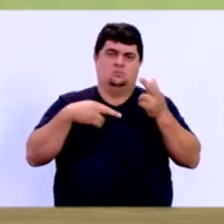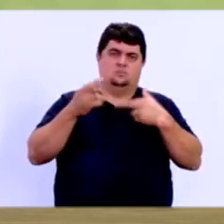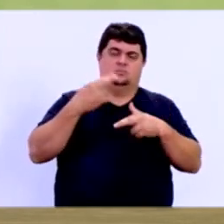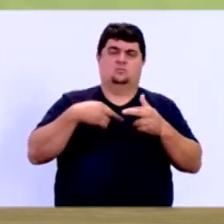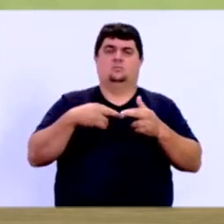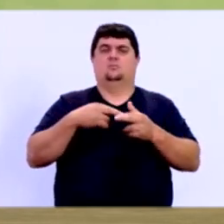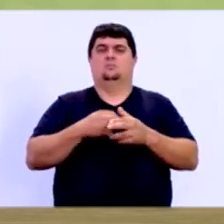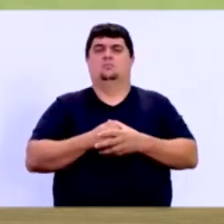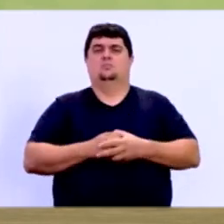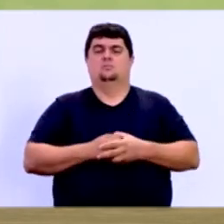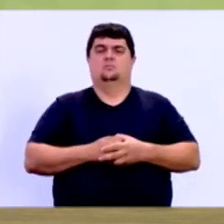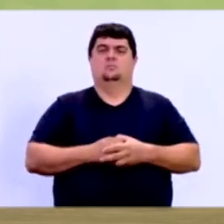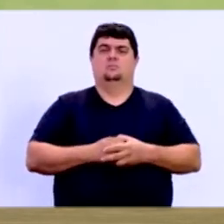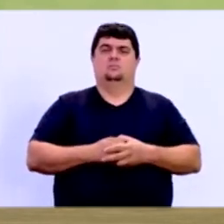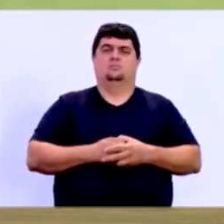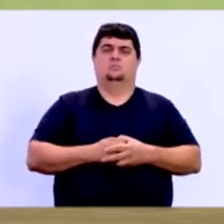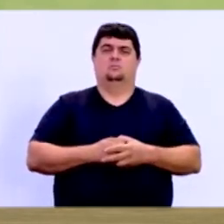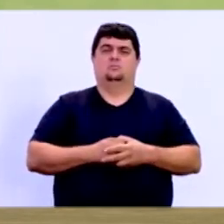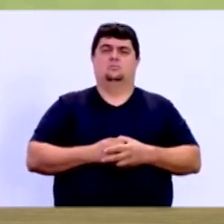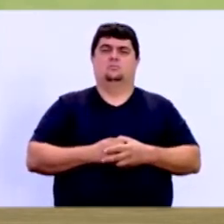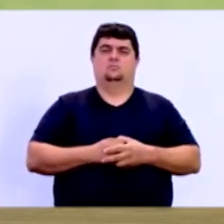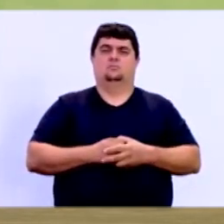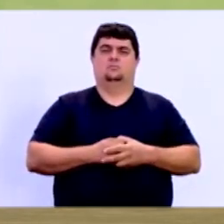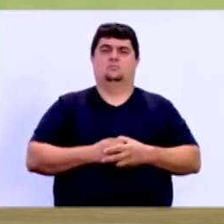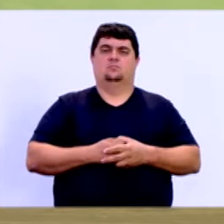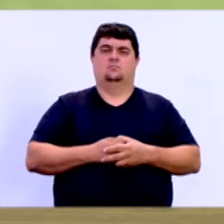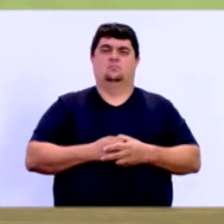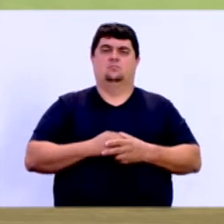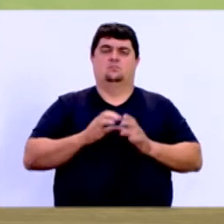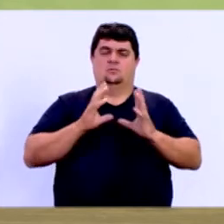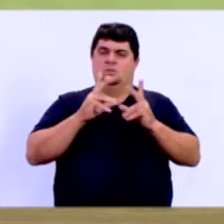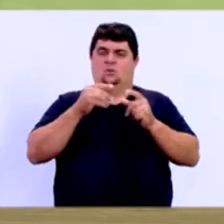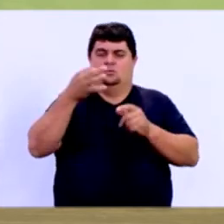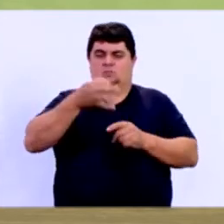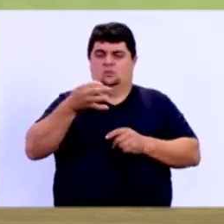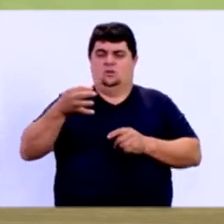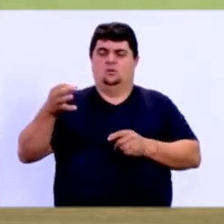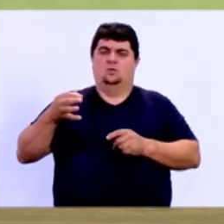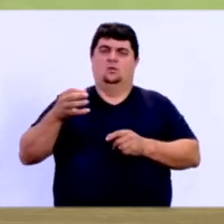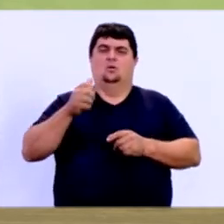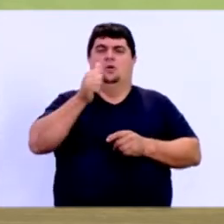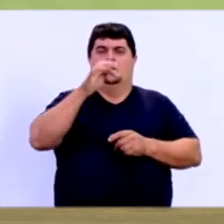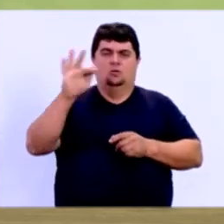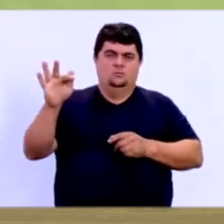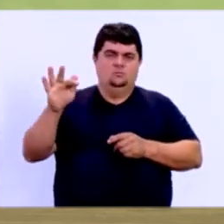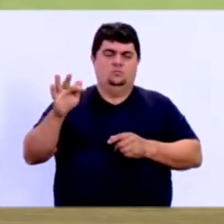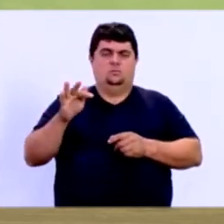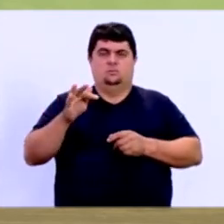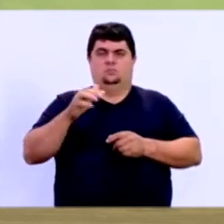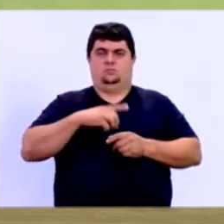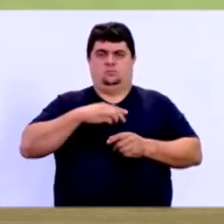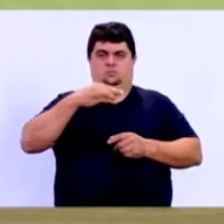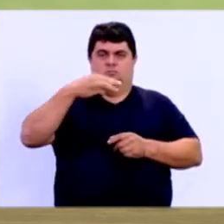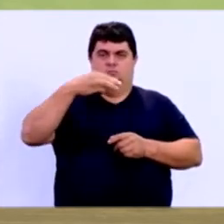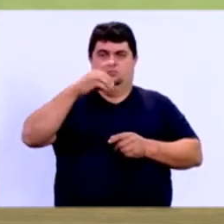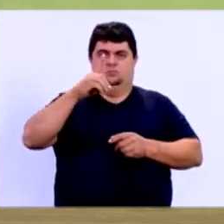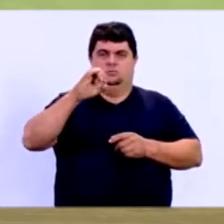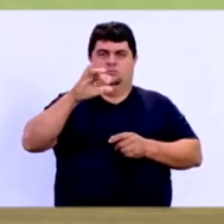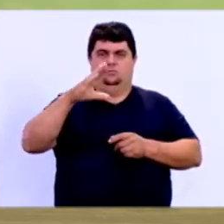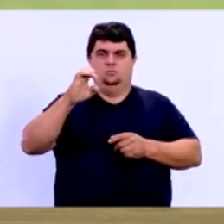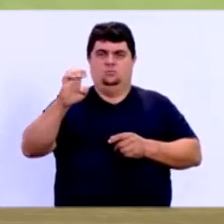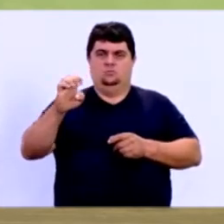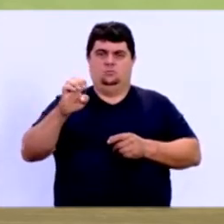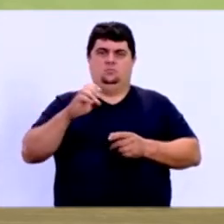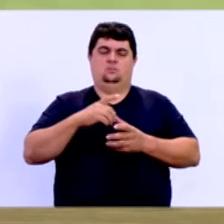suas contribuições aqui, respostas, na maioria delas, estou vendo aqui, são todas certas, né? O pessoal de Alta Floresta, de Médici,